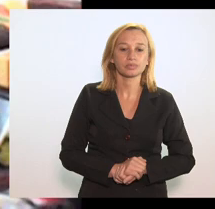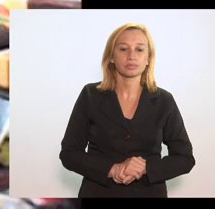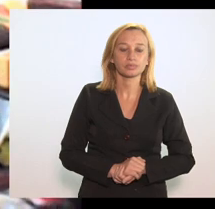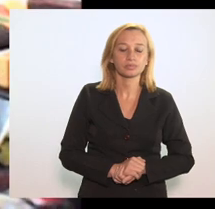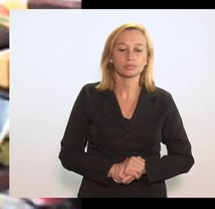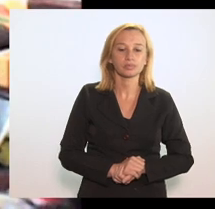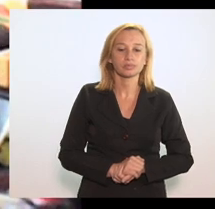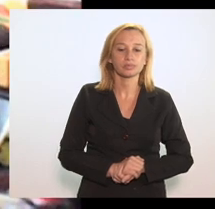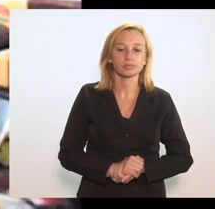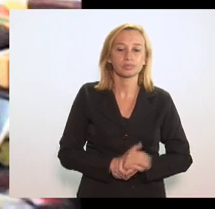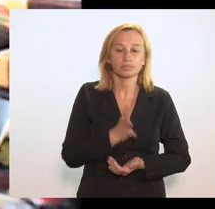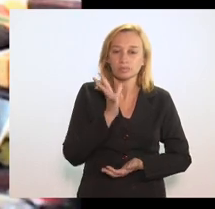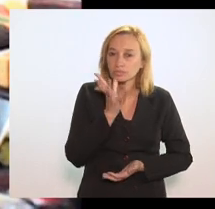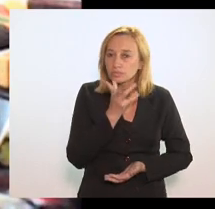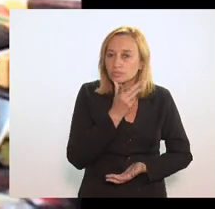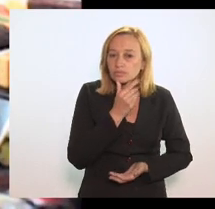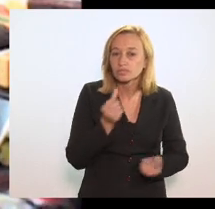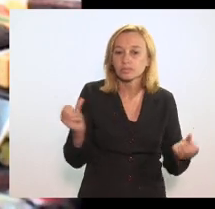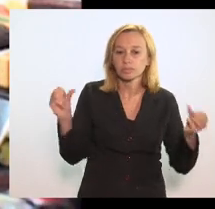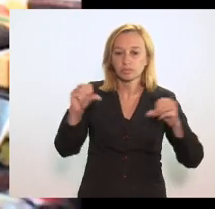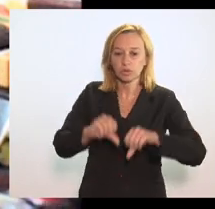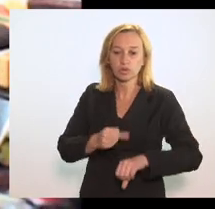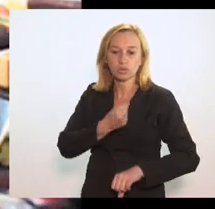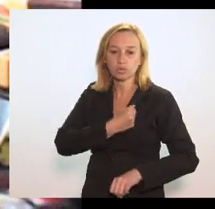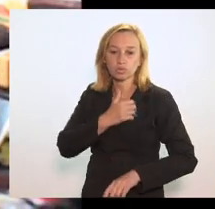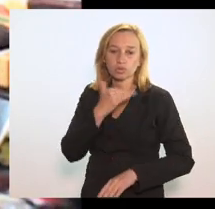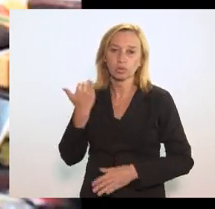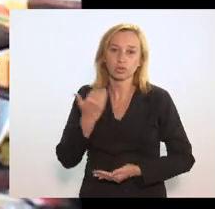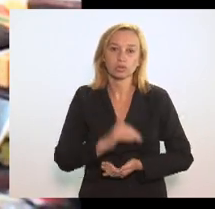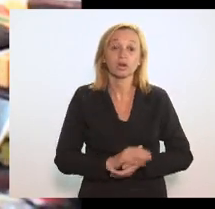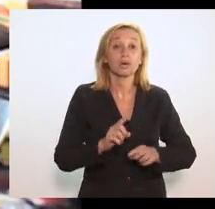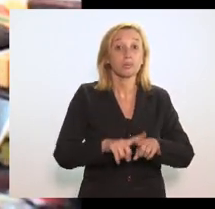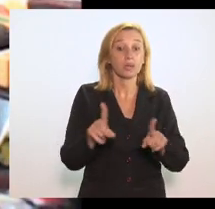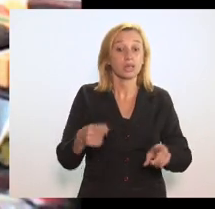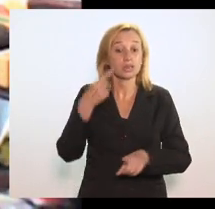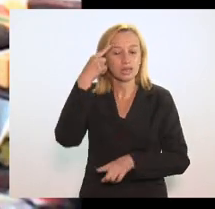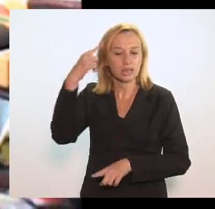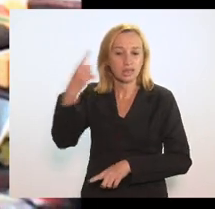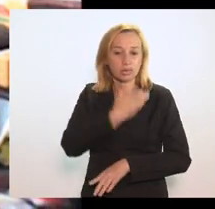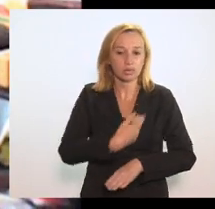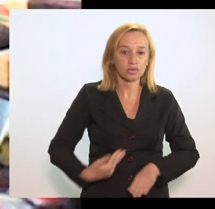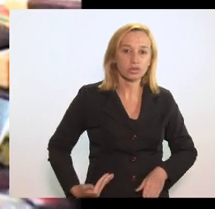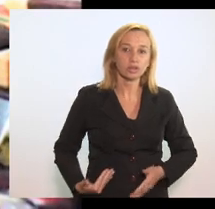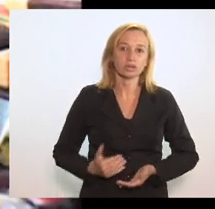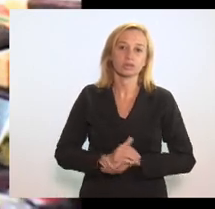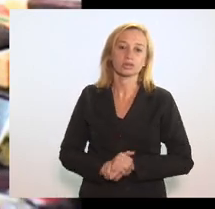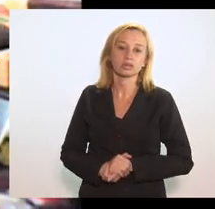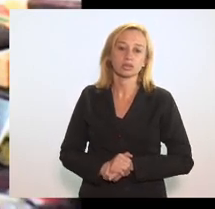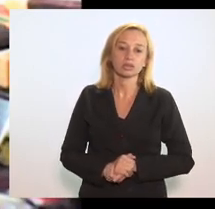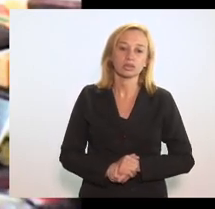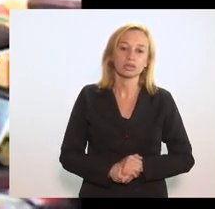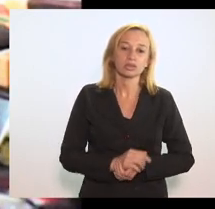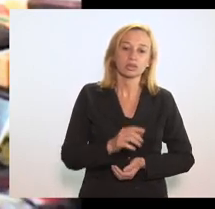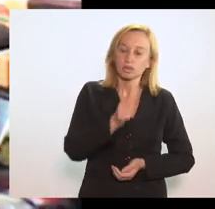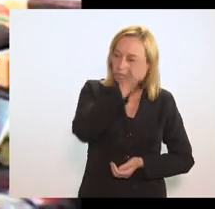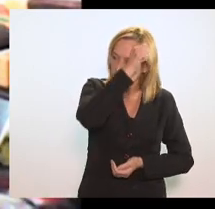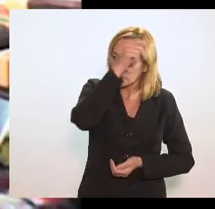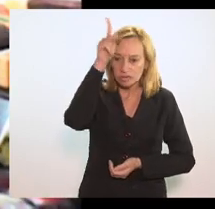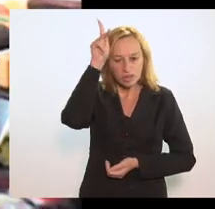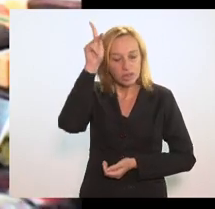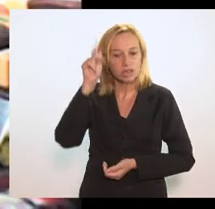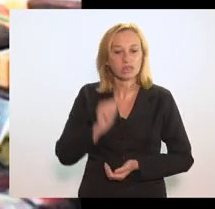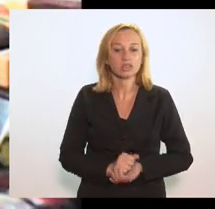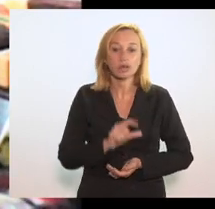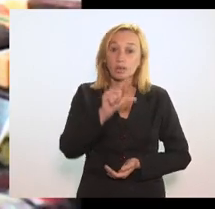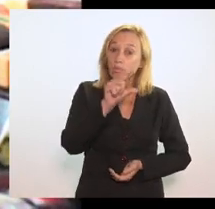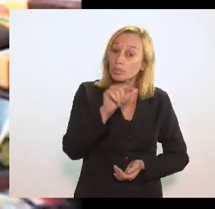demorando a ter uma piora no seu número de mortes. Mas ao invés do governador, ao invés dos prefeitos